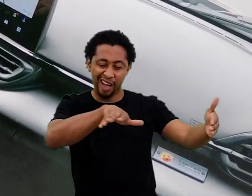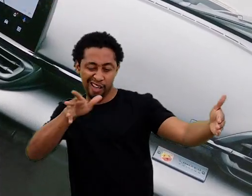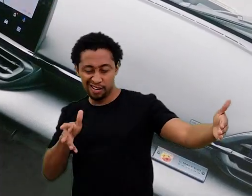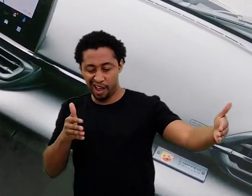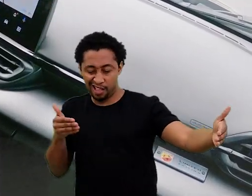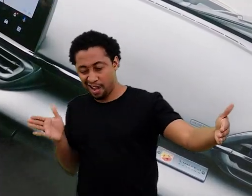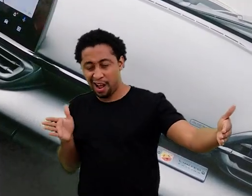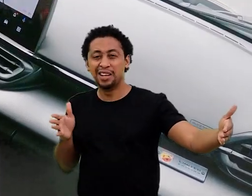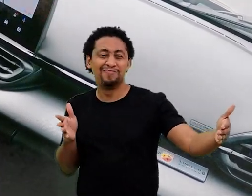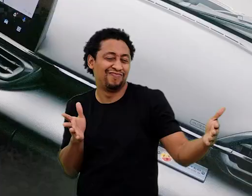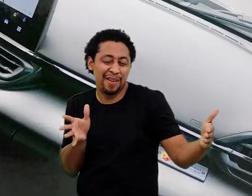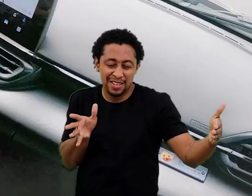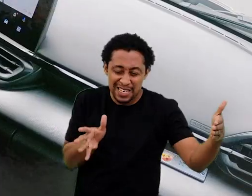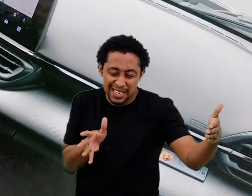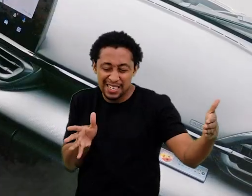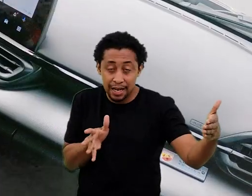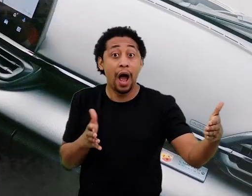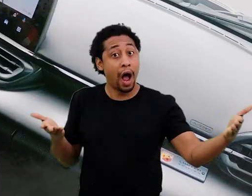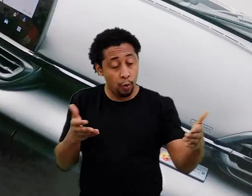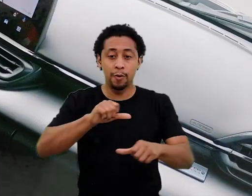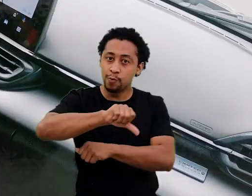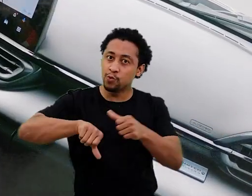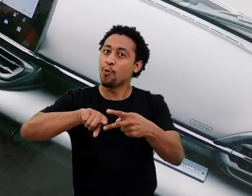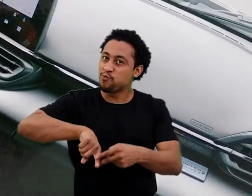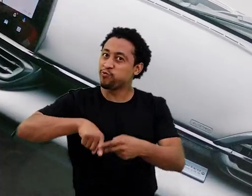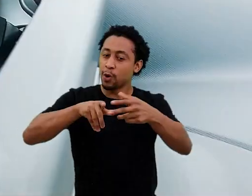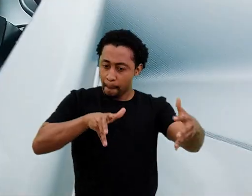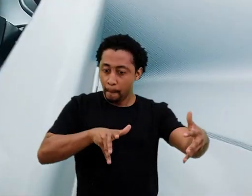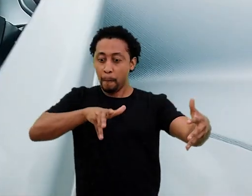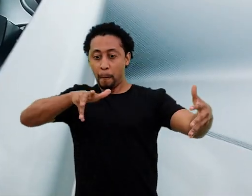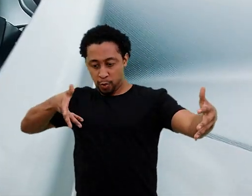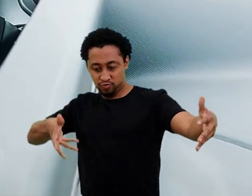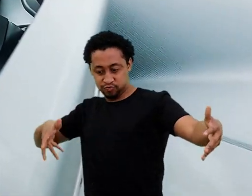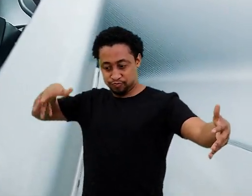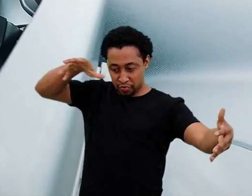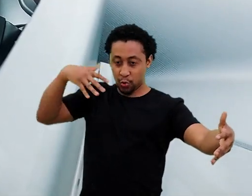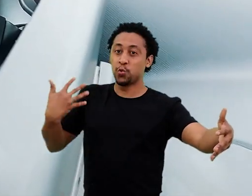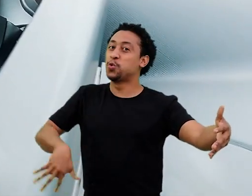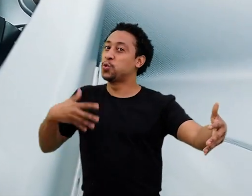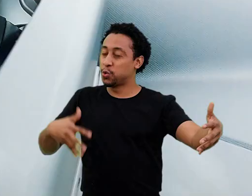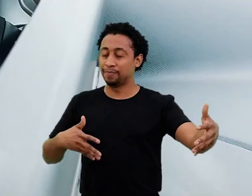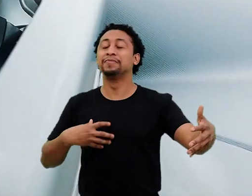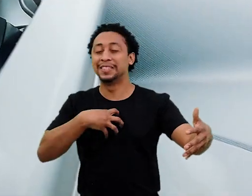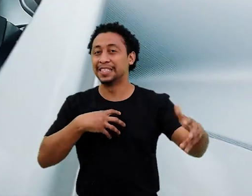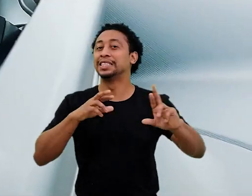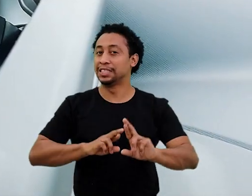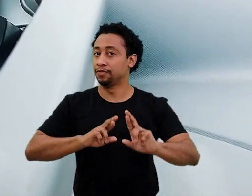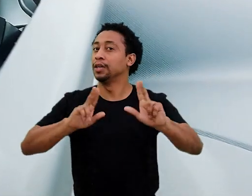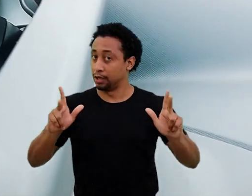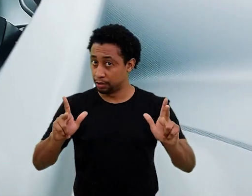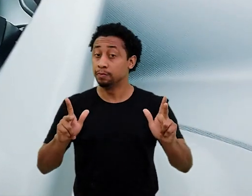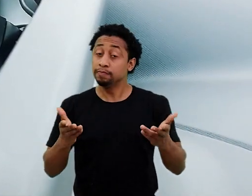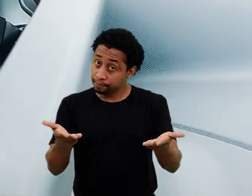né? Aqui não, então um balanço traseiro bem maior, permitiu esse porta-malas todos que vocês viram, e com isso vocês têm uma percepção de produto completamente diferente. Então,